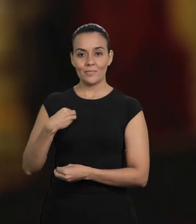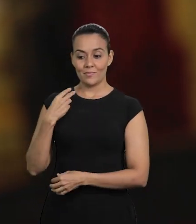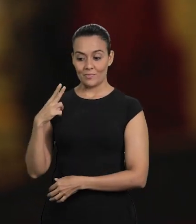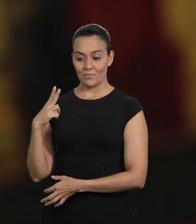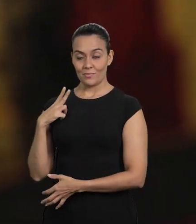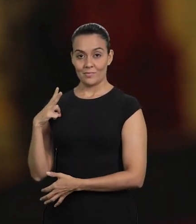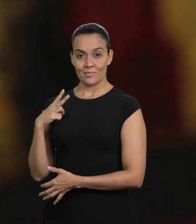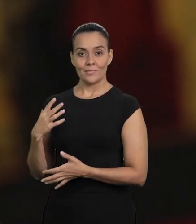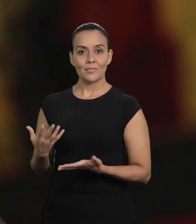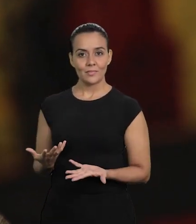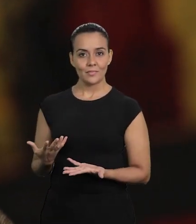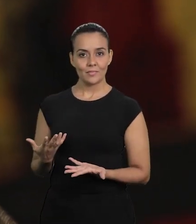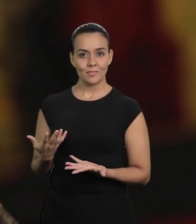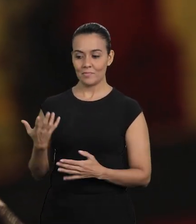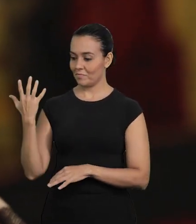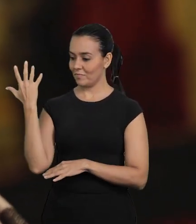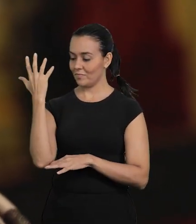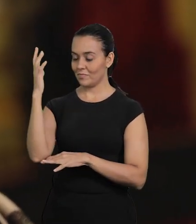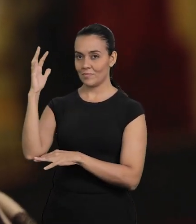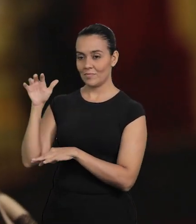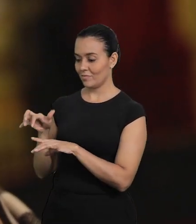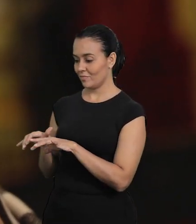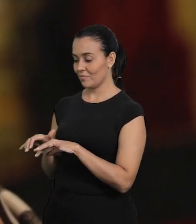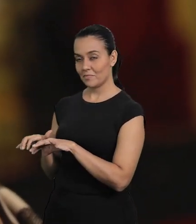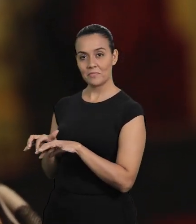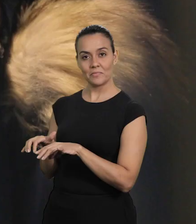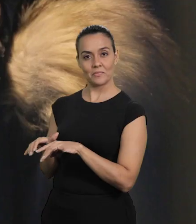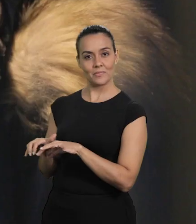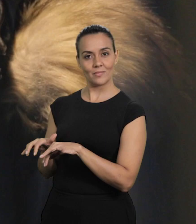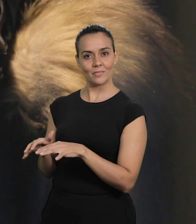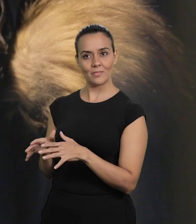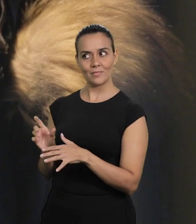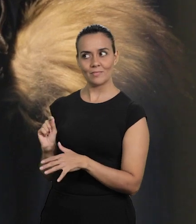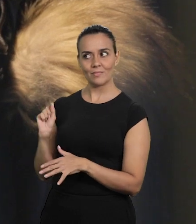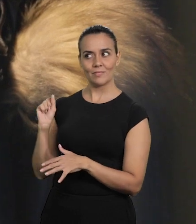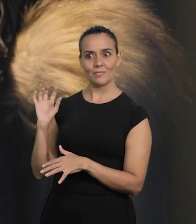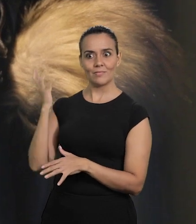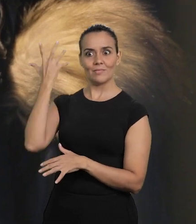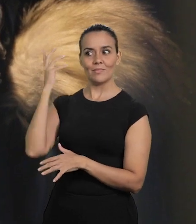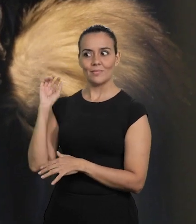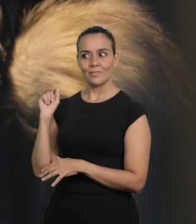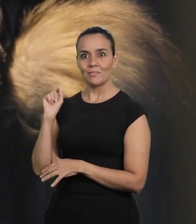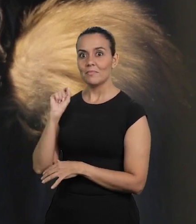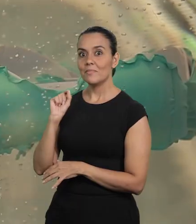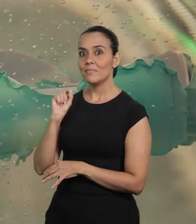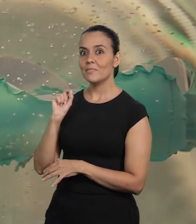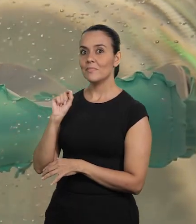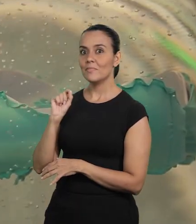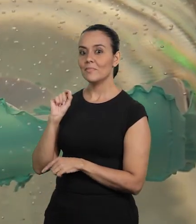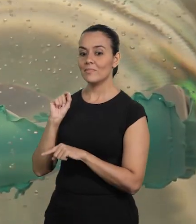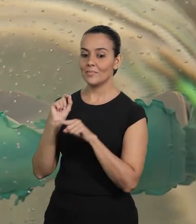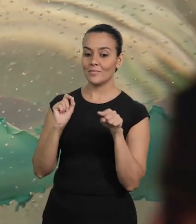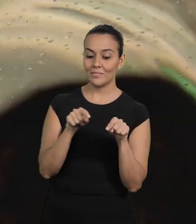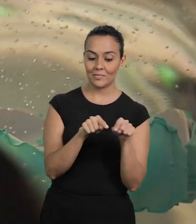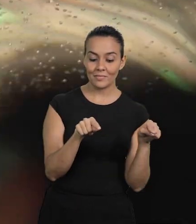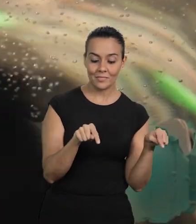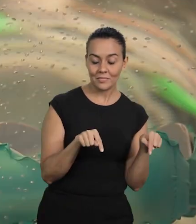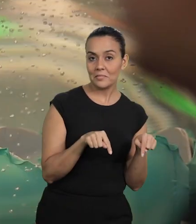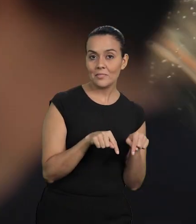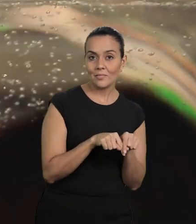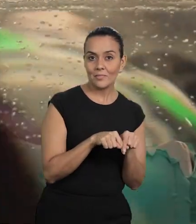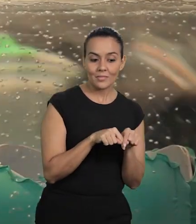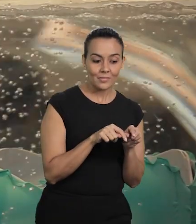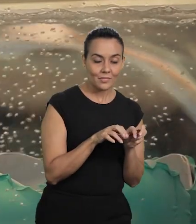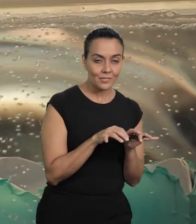medo, na verdade, porque a gente não tem limites para o que pode acontecer dentro desse universo ainda, né? E isso pode gerar,